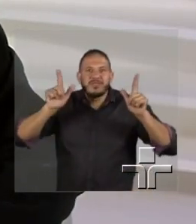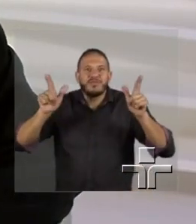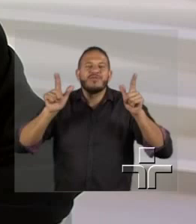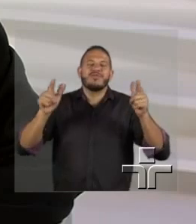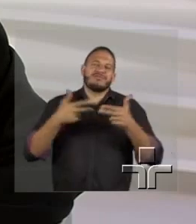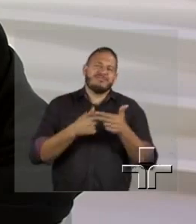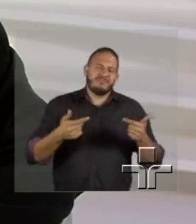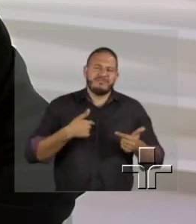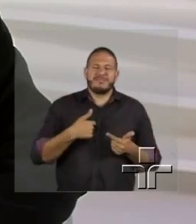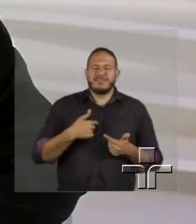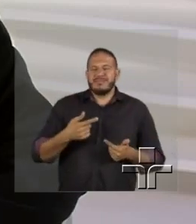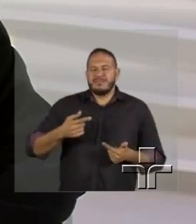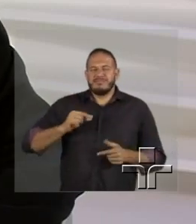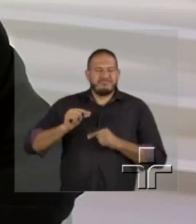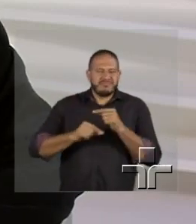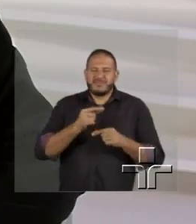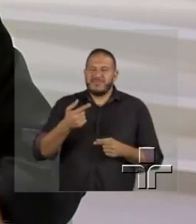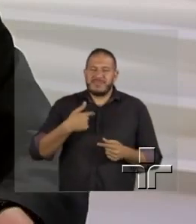isso mesmo?